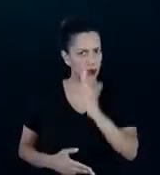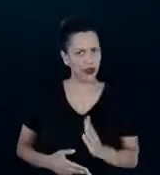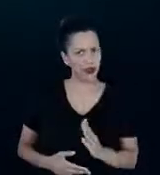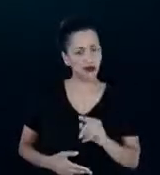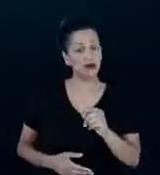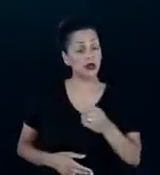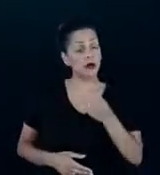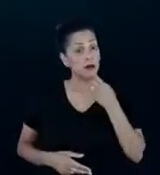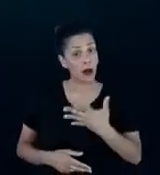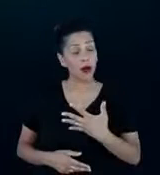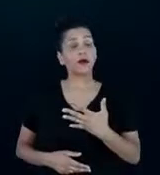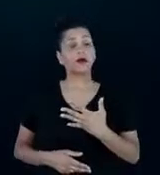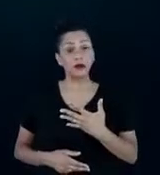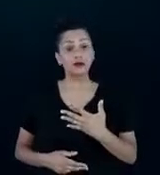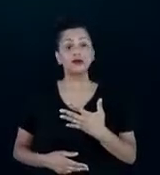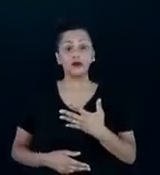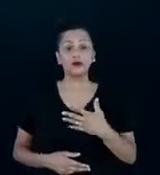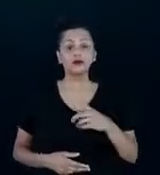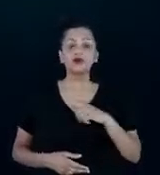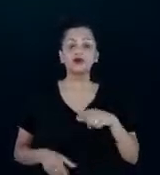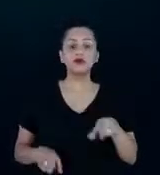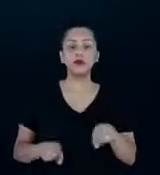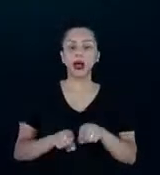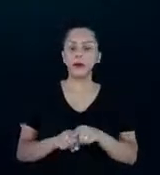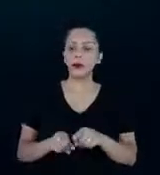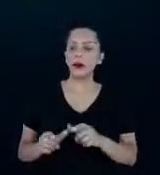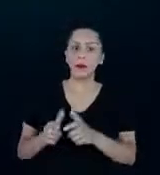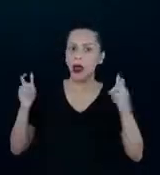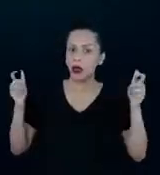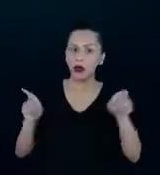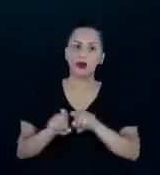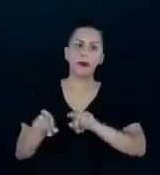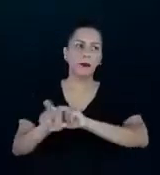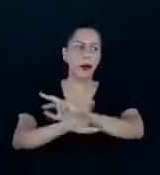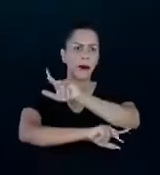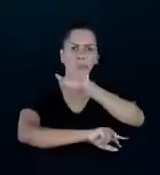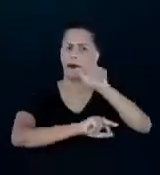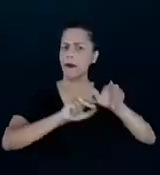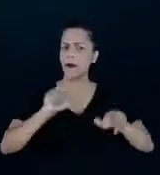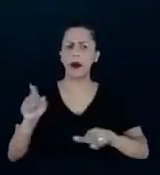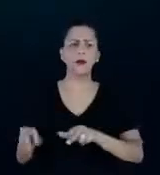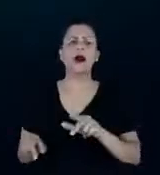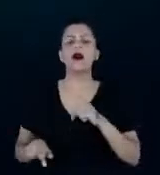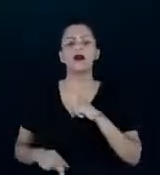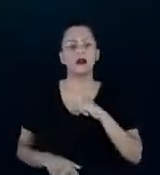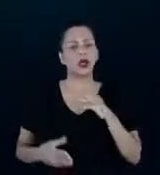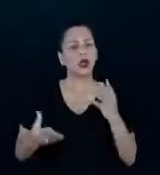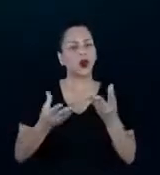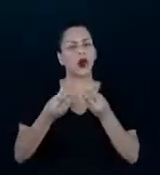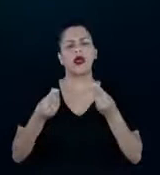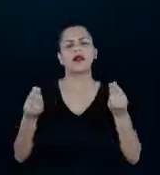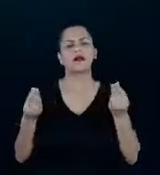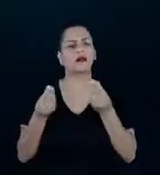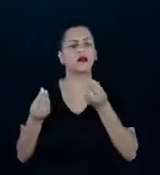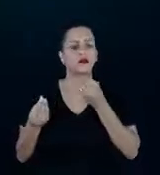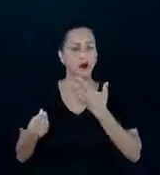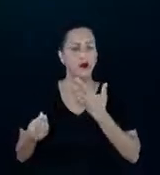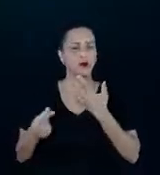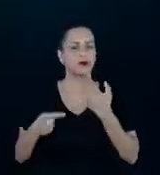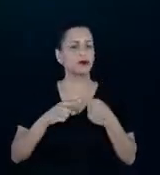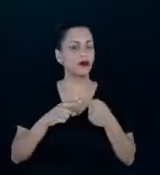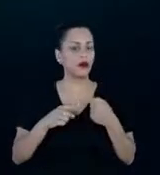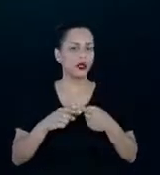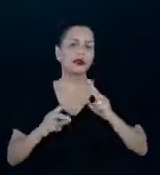bem, para tamanho e pela diversidade de coisas que nós temos ligado, nós temos uma qualidade bastante boa, e isso é porque nós